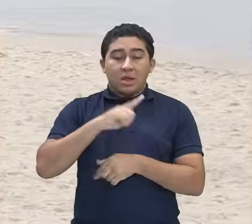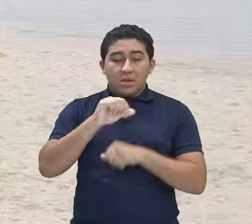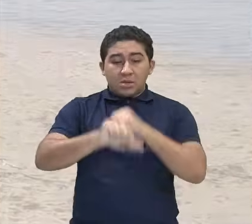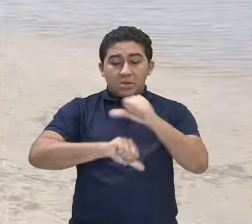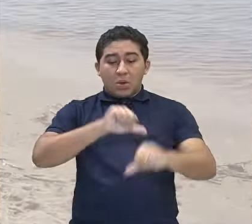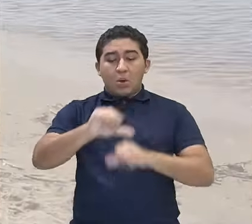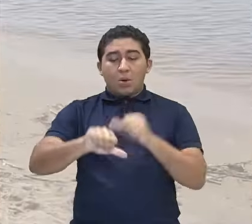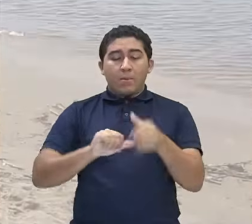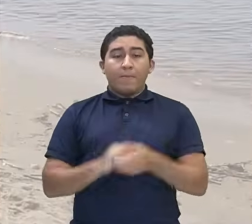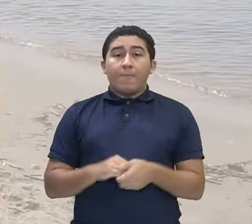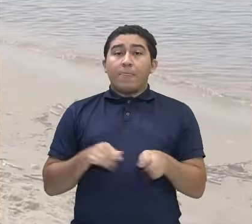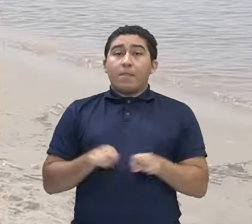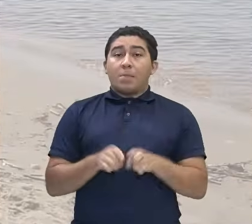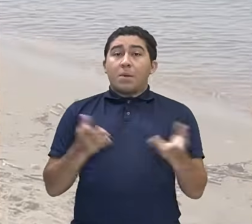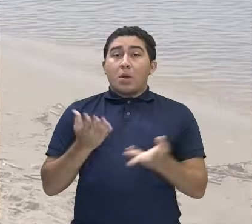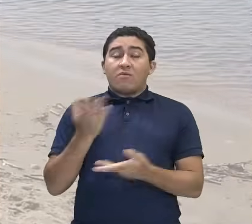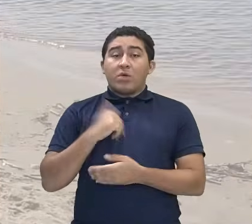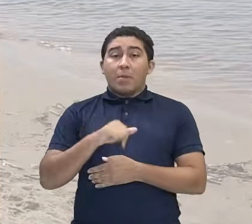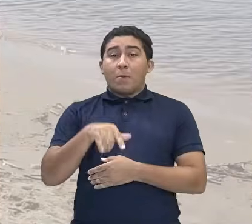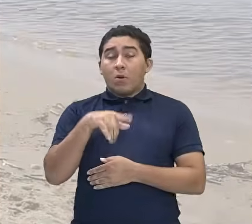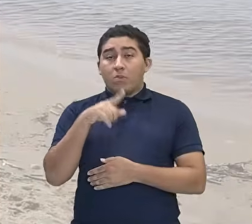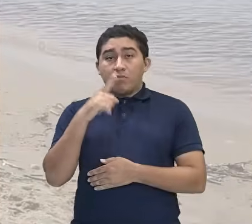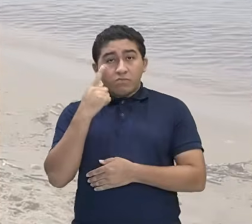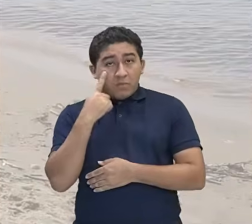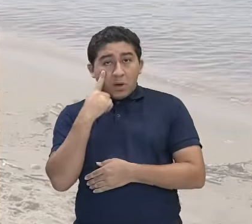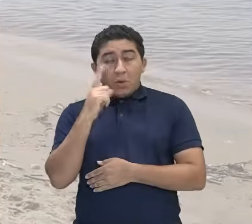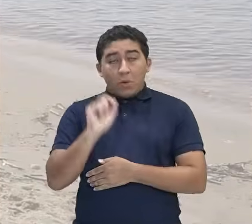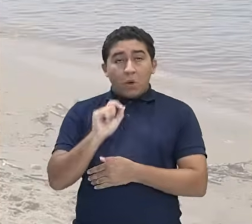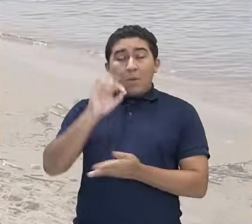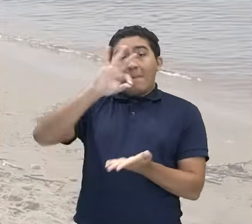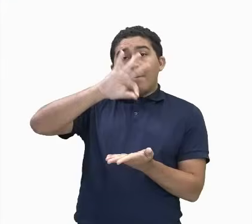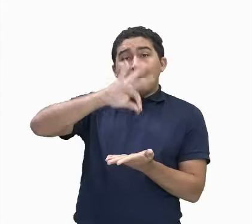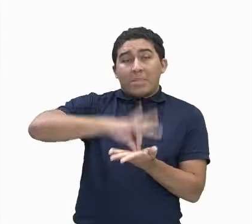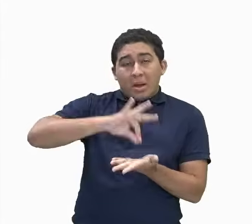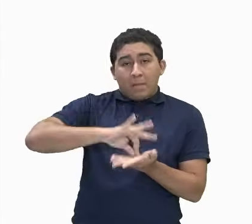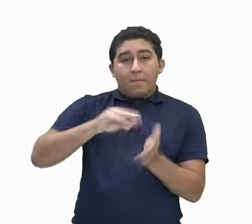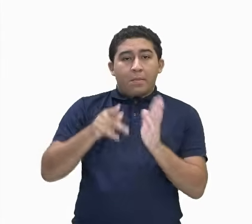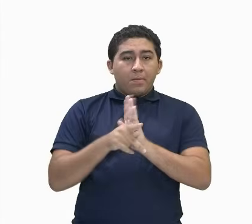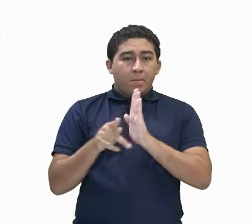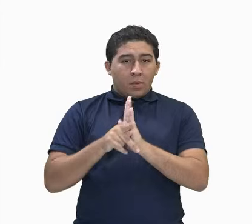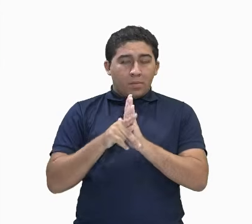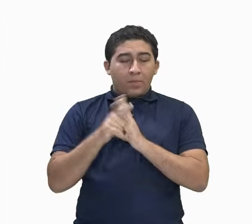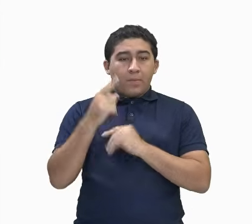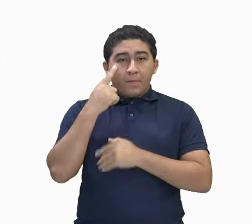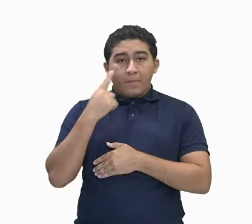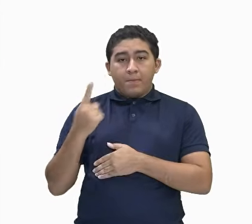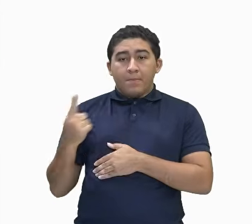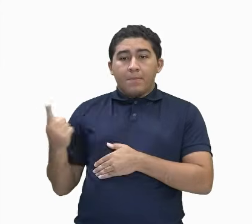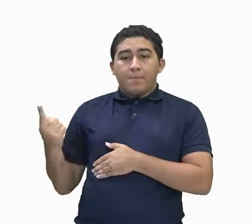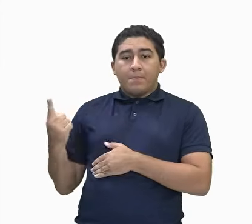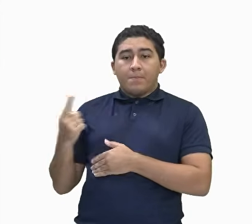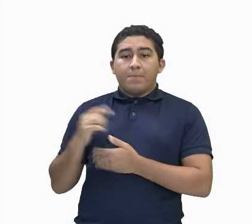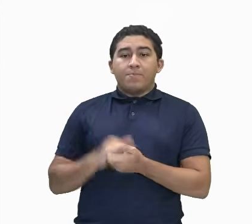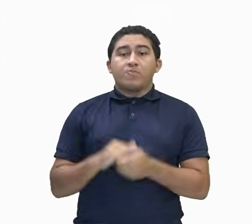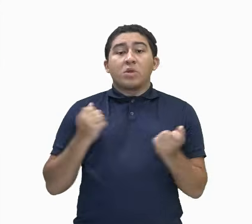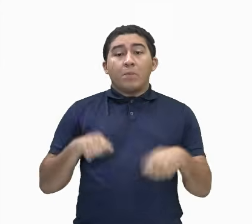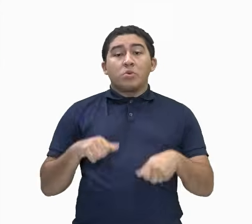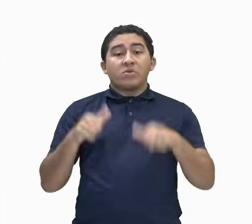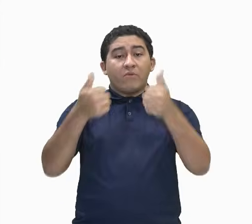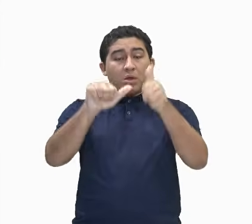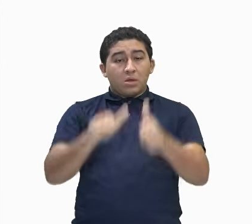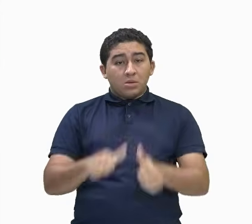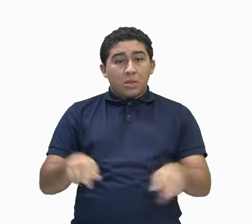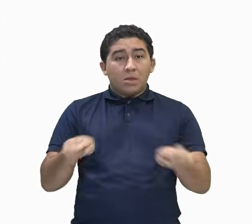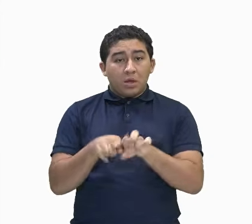Vamos localizar agora através do mapa das zonas térmicas do planeta Terra. Olha só, nós podemos aí analisar,